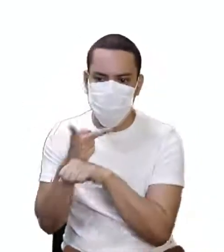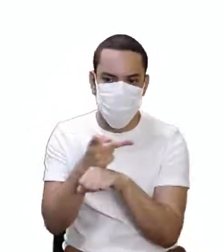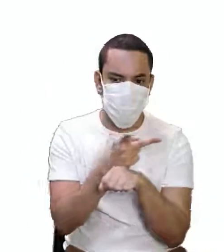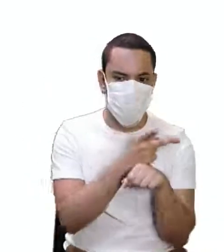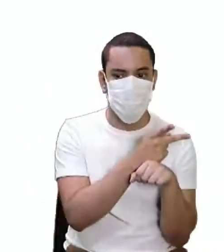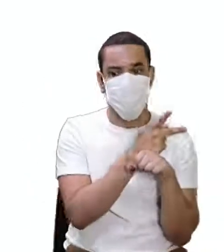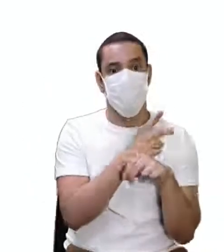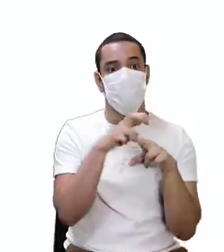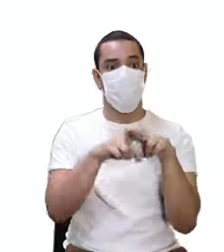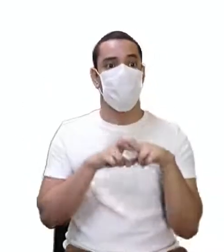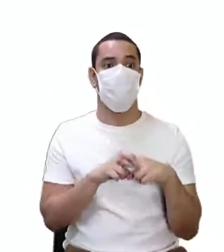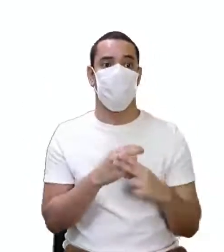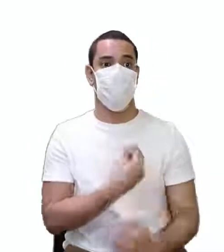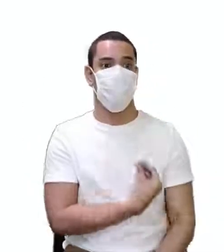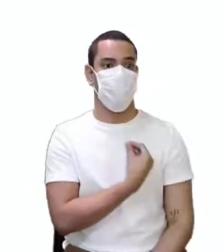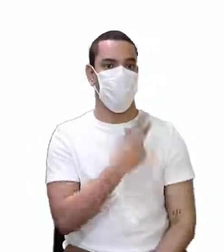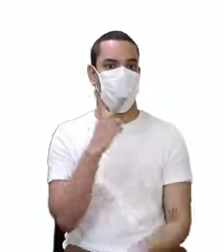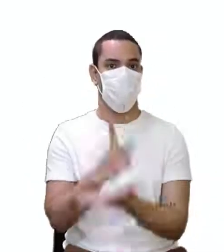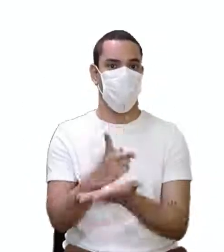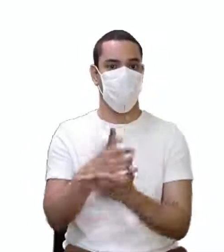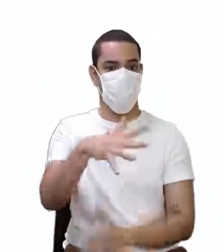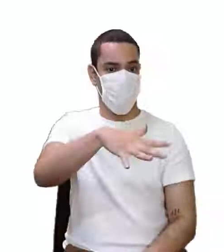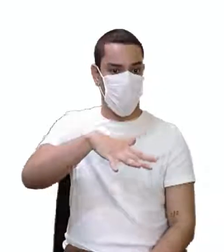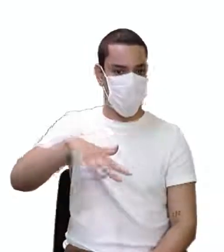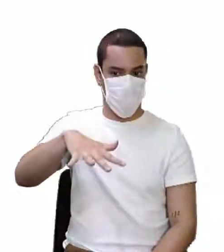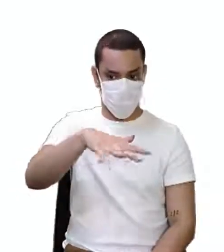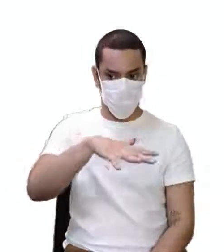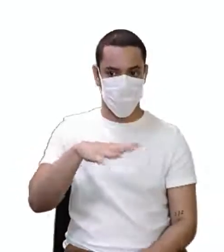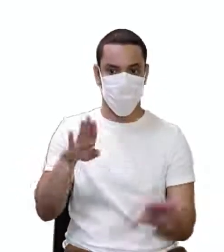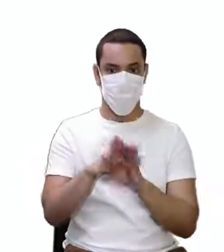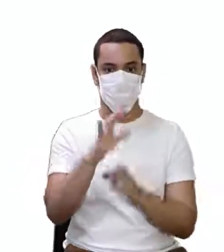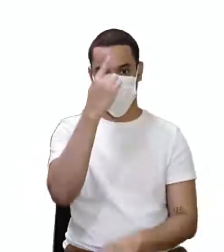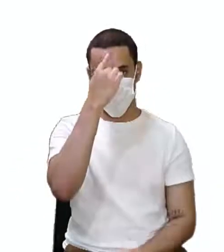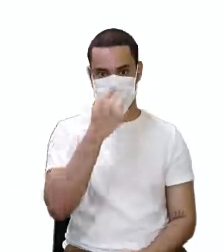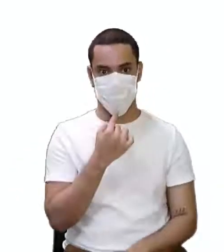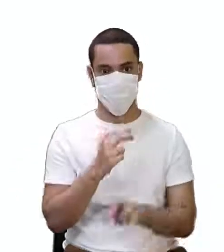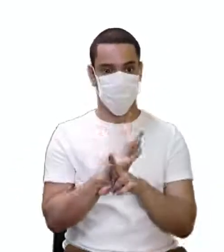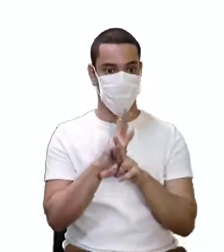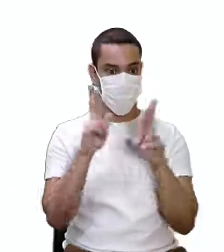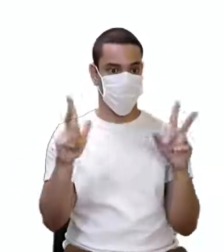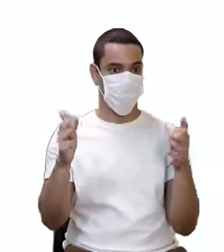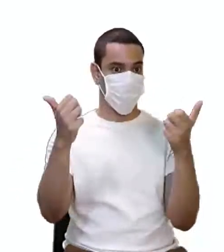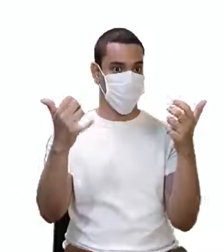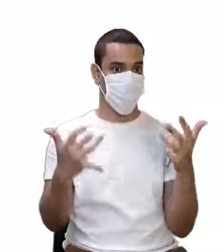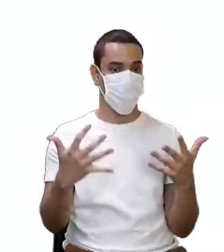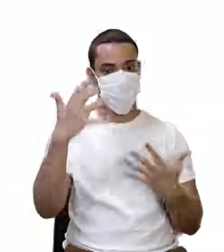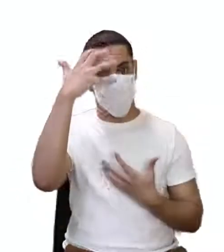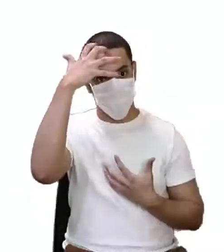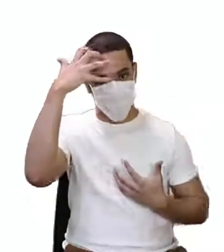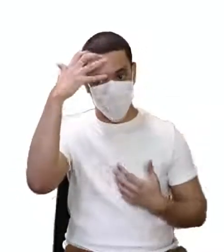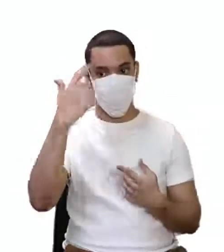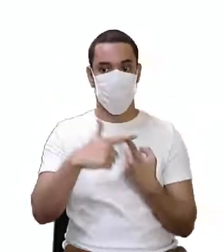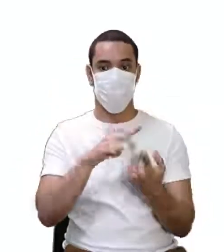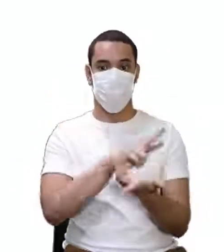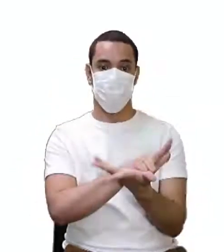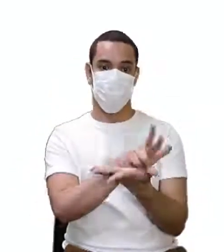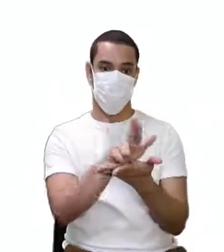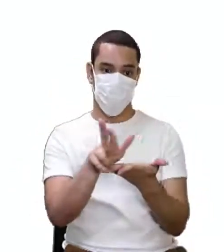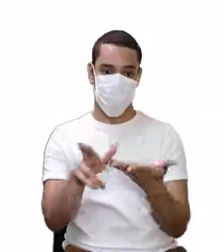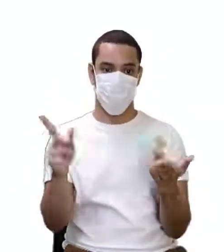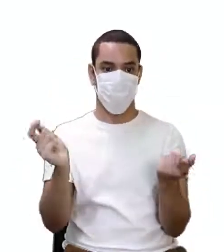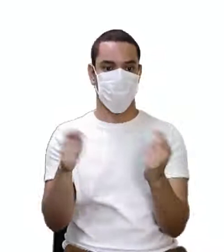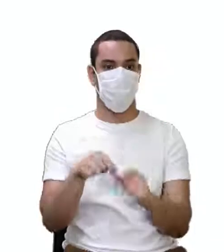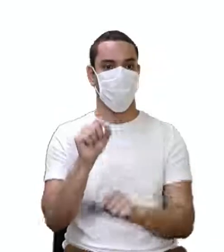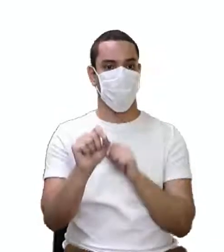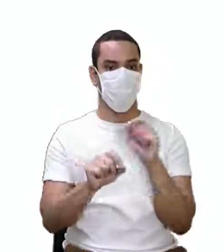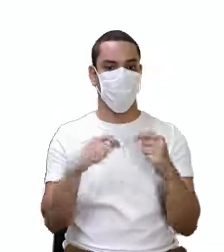Então, para estar numa mesma área e espécies diferentes, eu estou falando só de primatas, essas espécies diferentes,